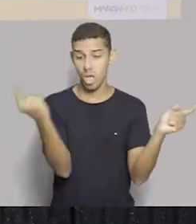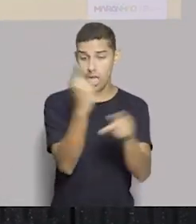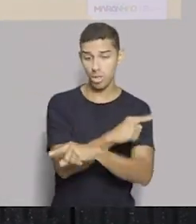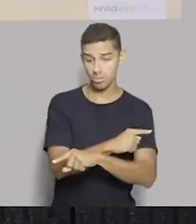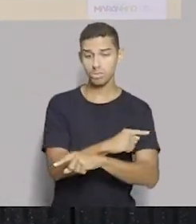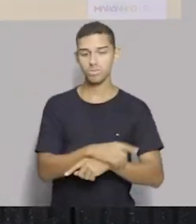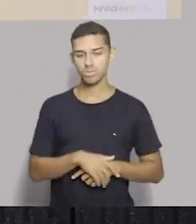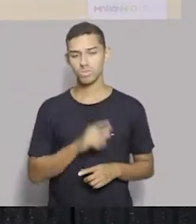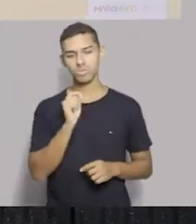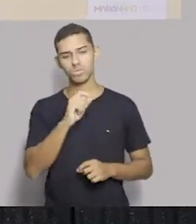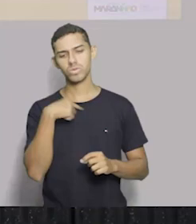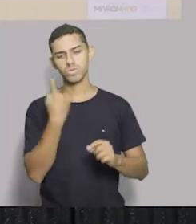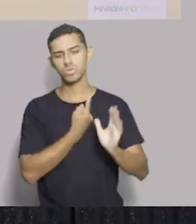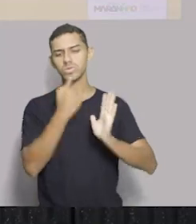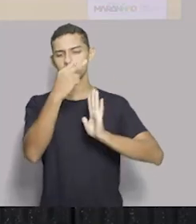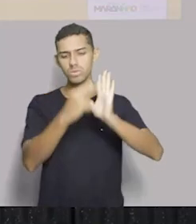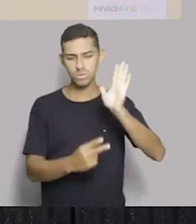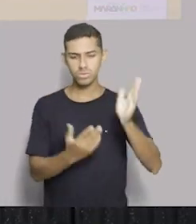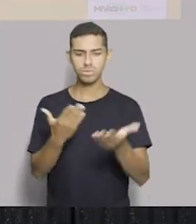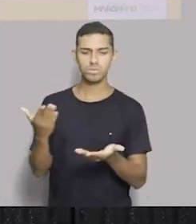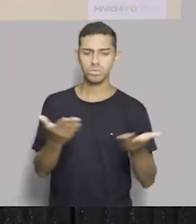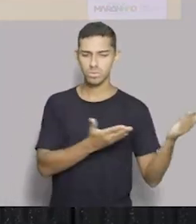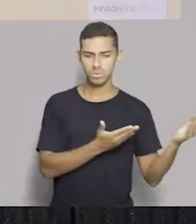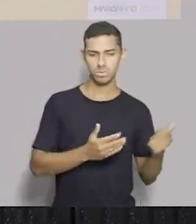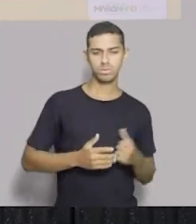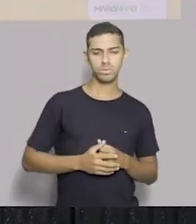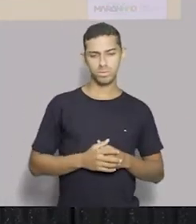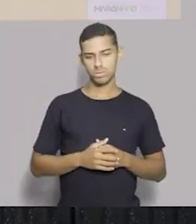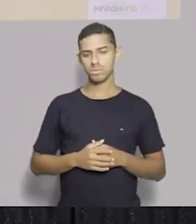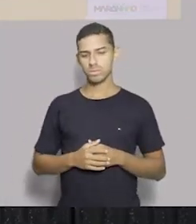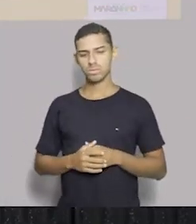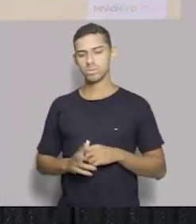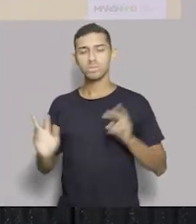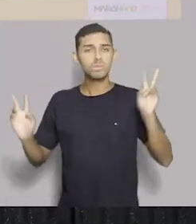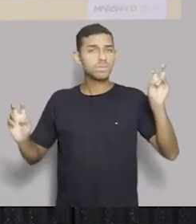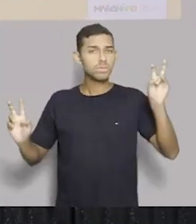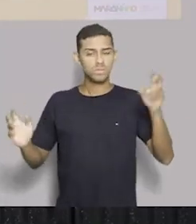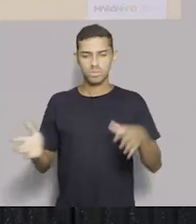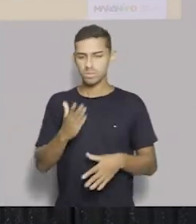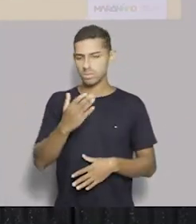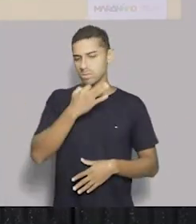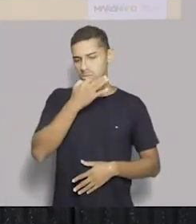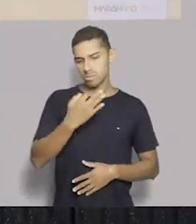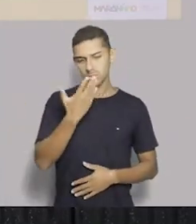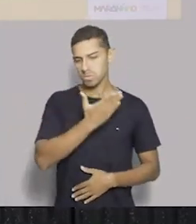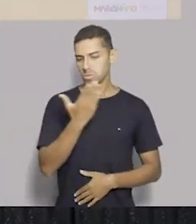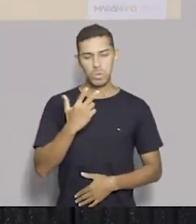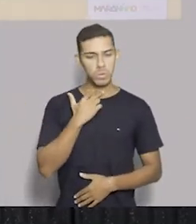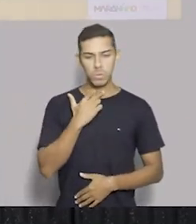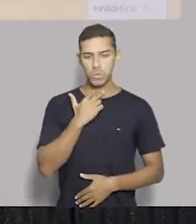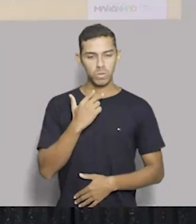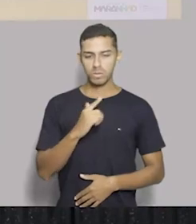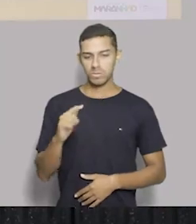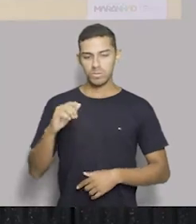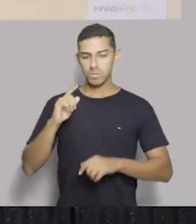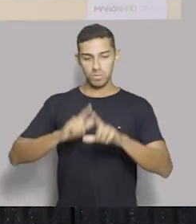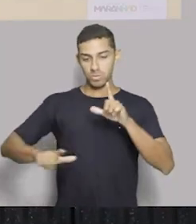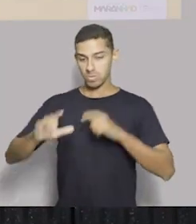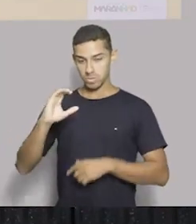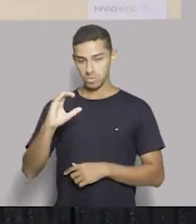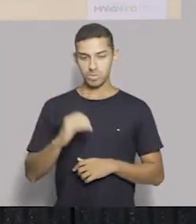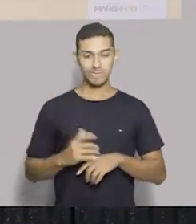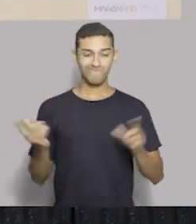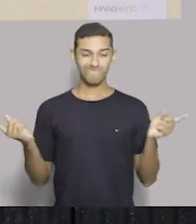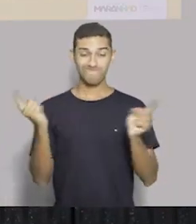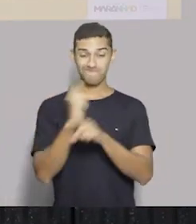oposto do que a gente leu no tema da questão na citação que foi referida Ok então não pode ser a letra C Porque ele é